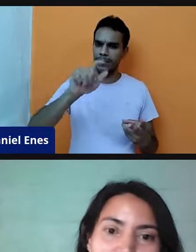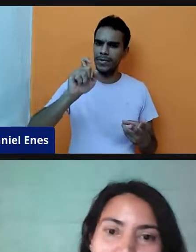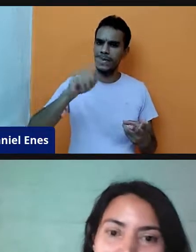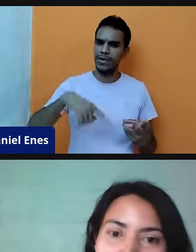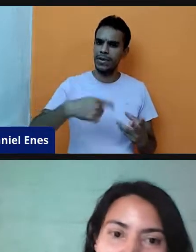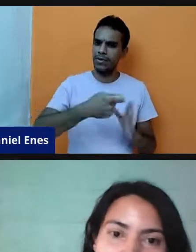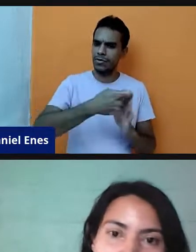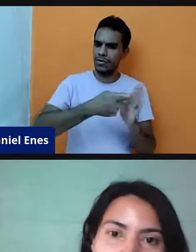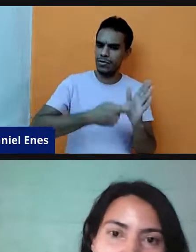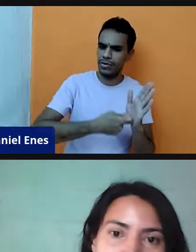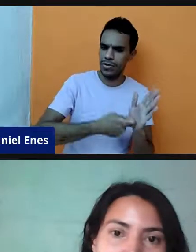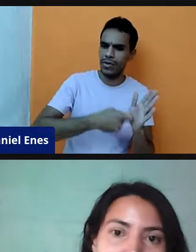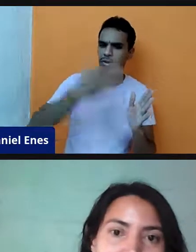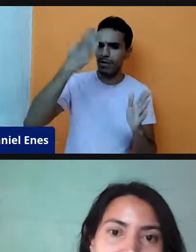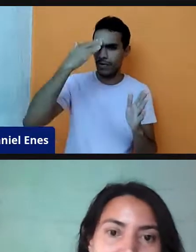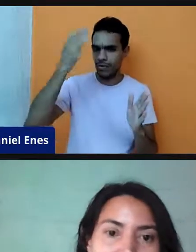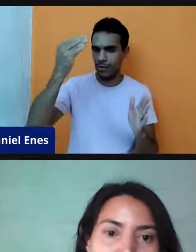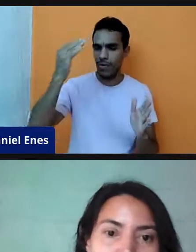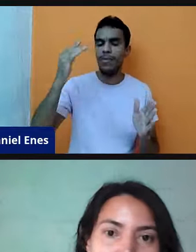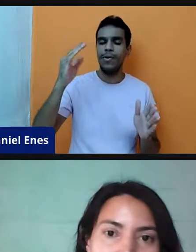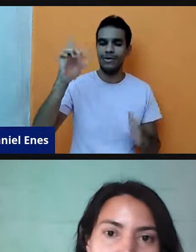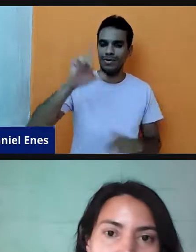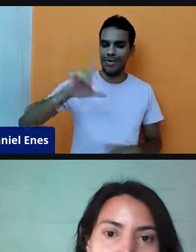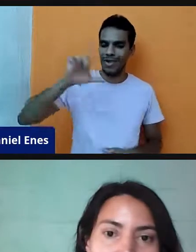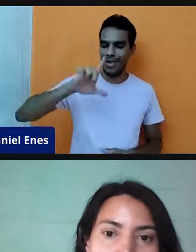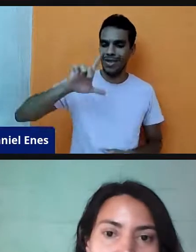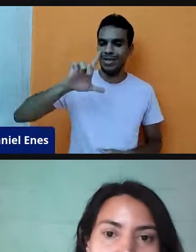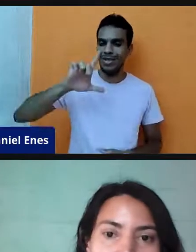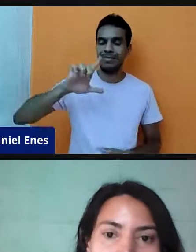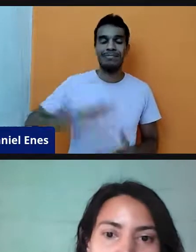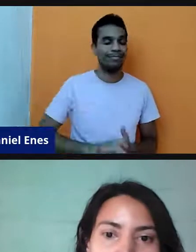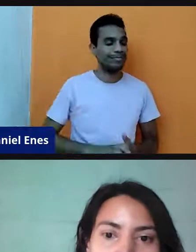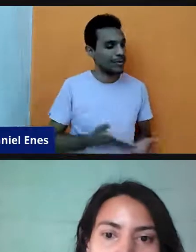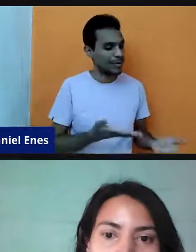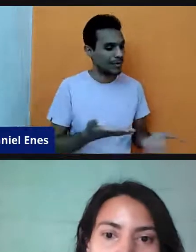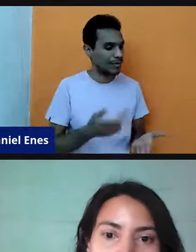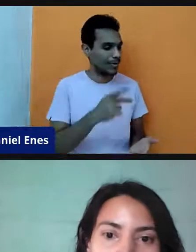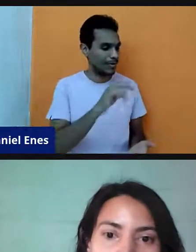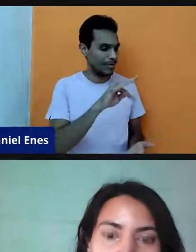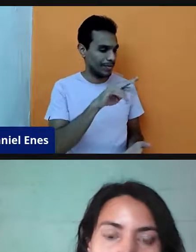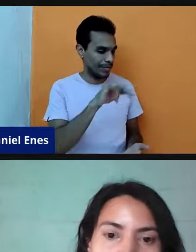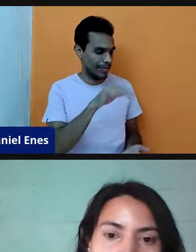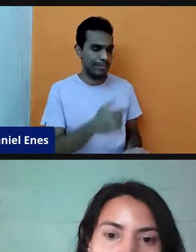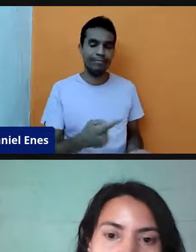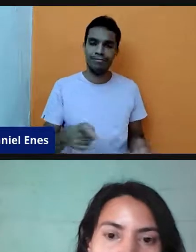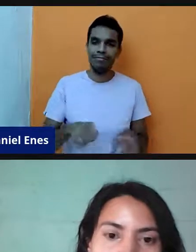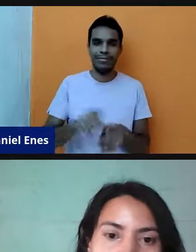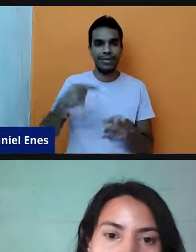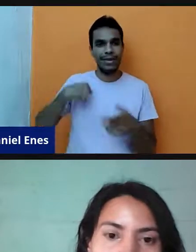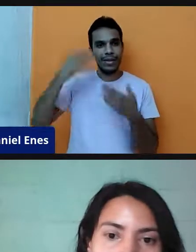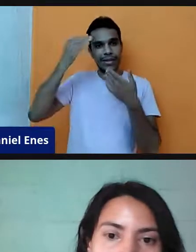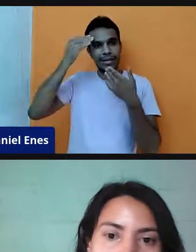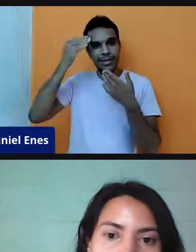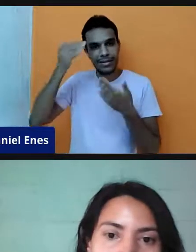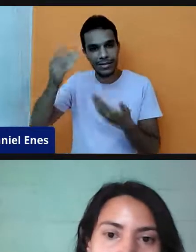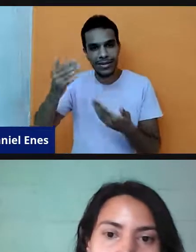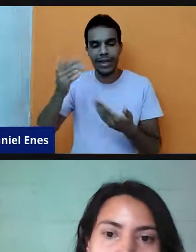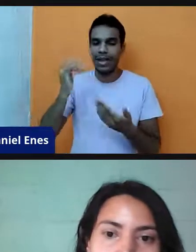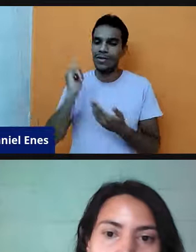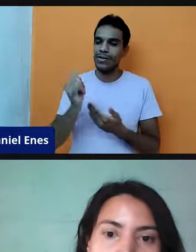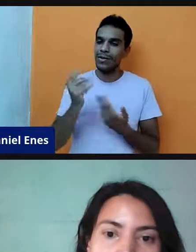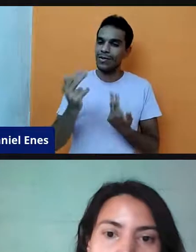literatura. Obrigada, Márcia. Patrícia? Também, só tenho a agradecer, dizer a mesma coisa,